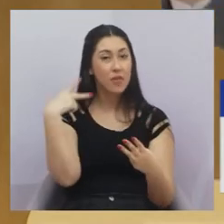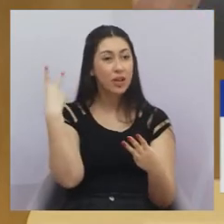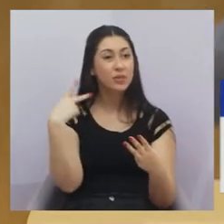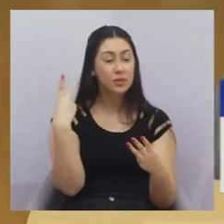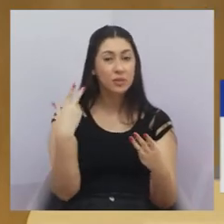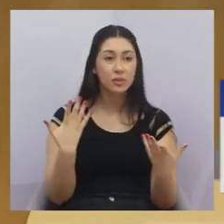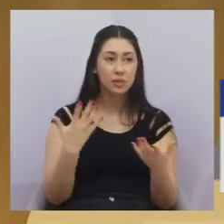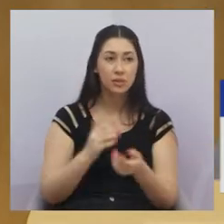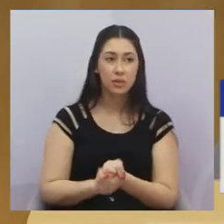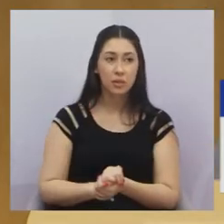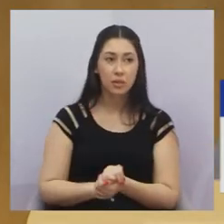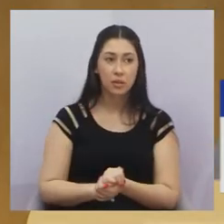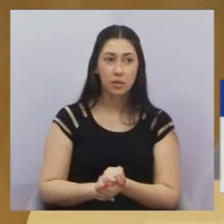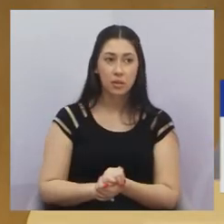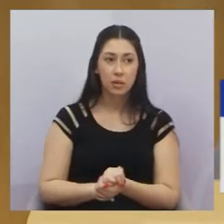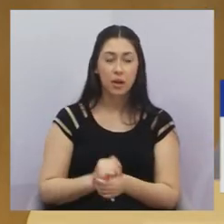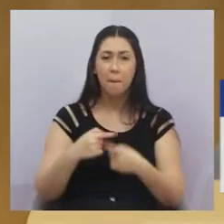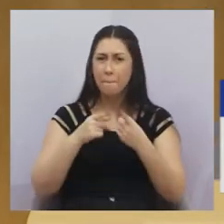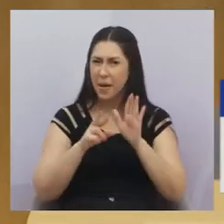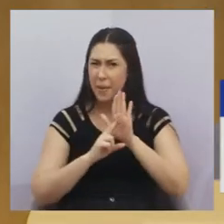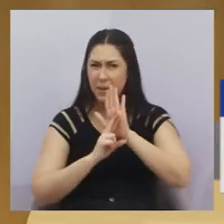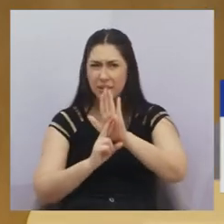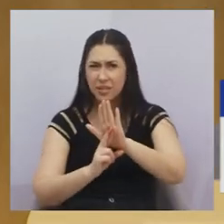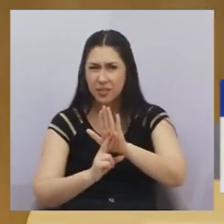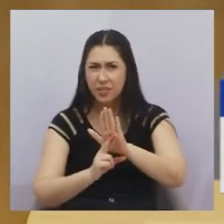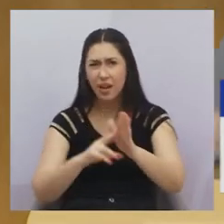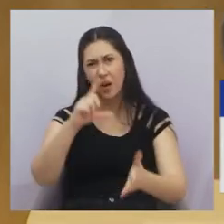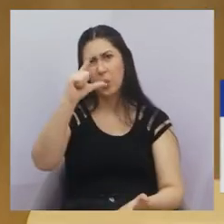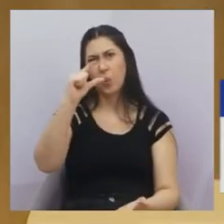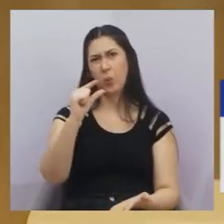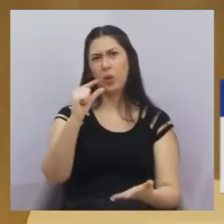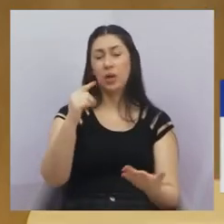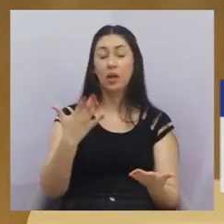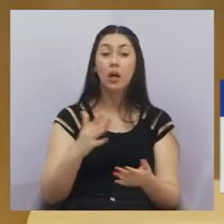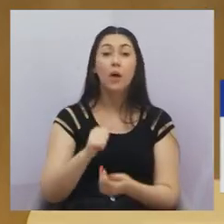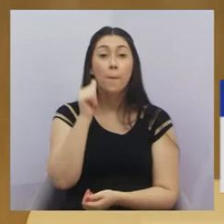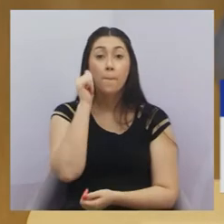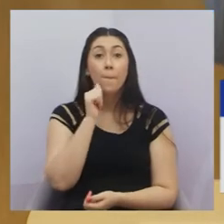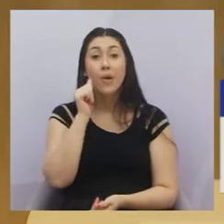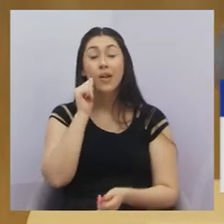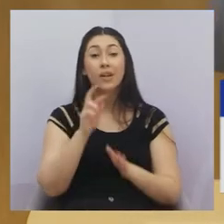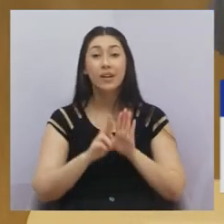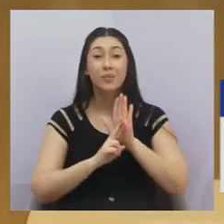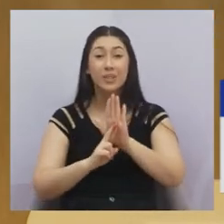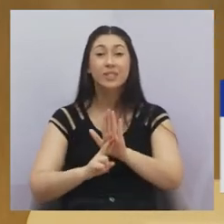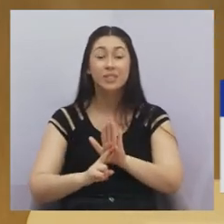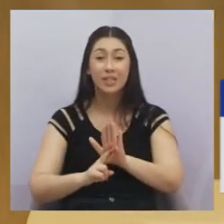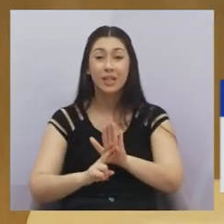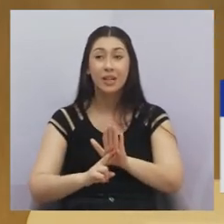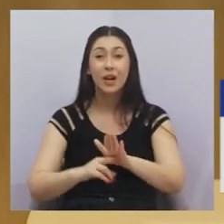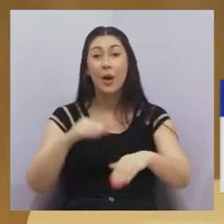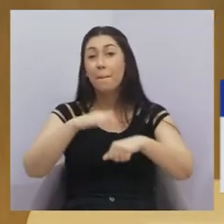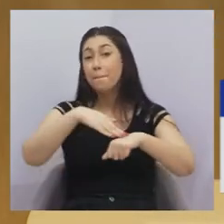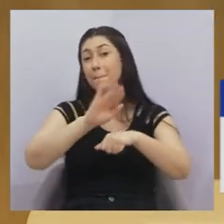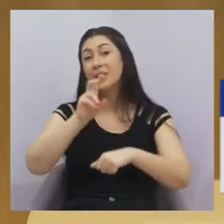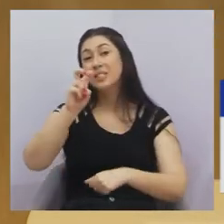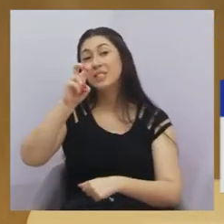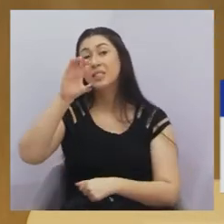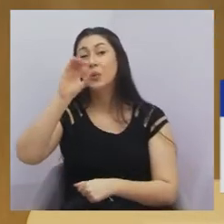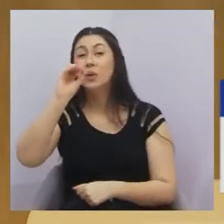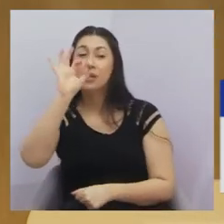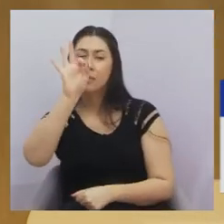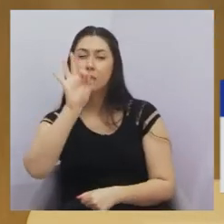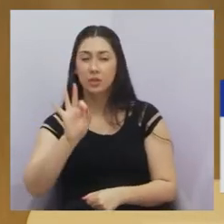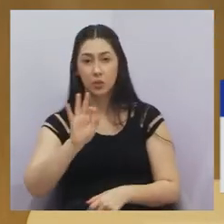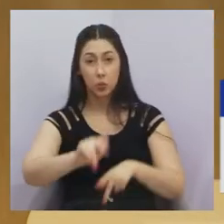que se isso fosse a taxa de representatividade. Não é. As mulheres representam mais da metade da população. E se a